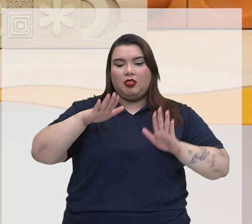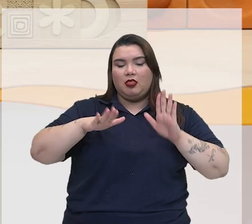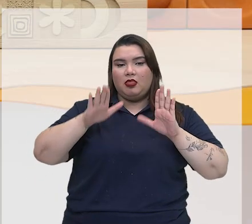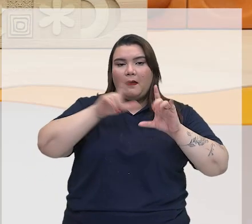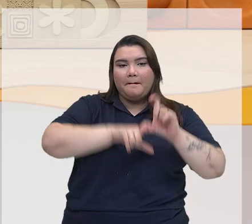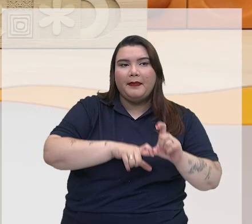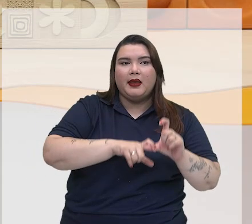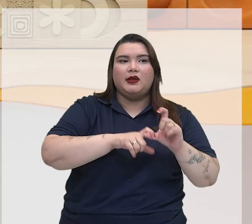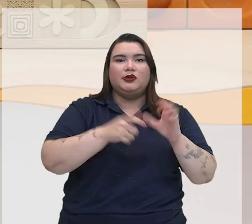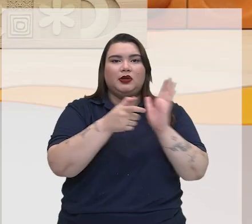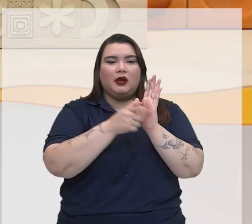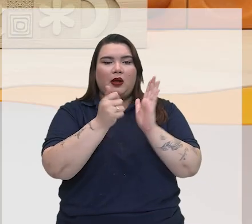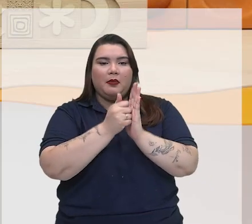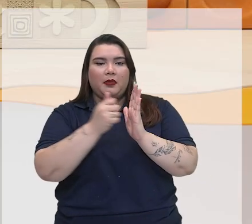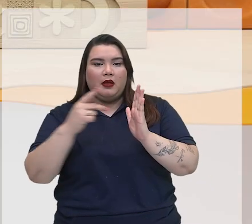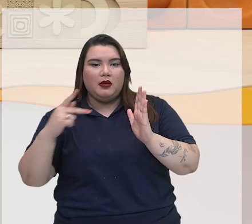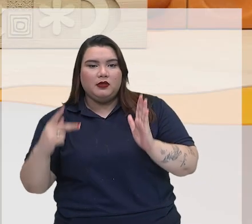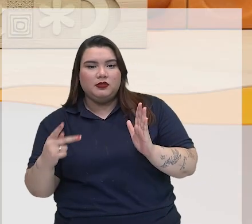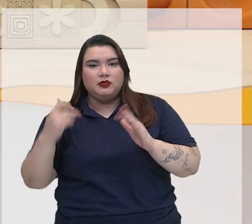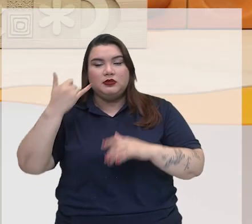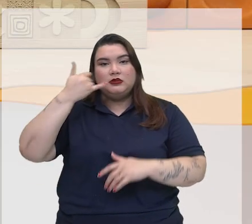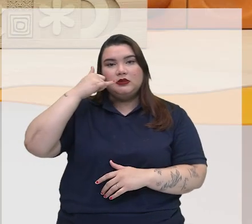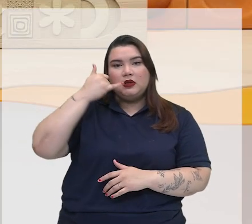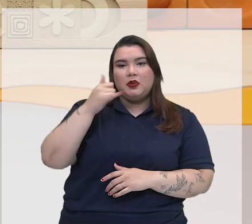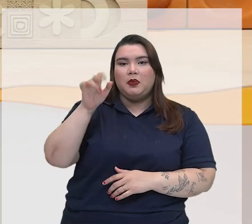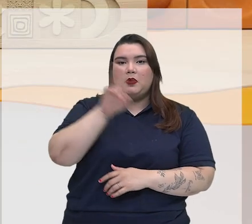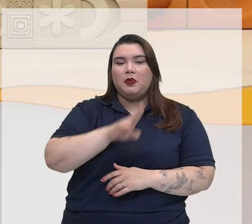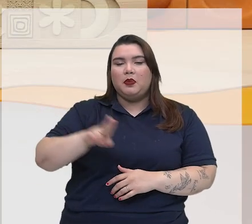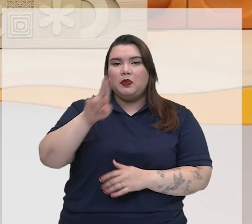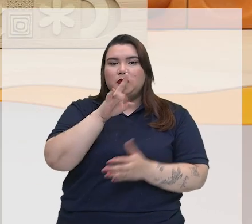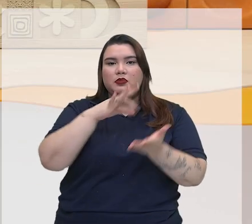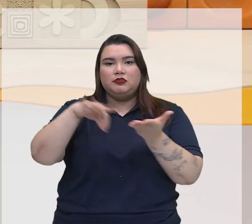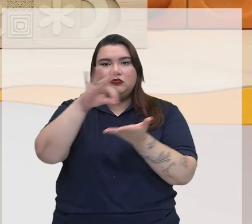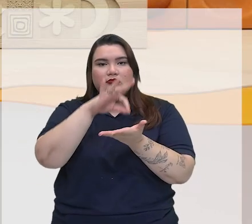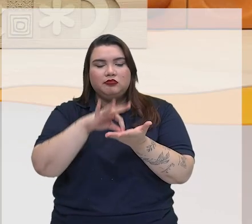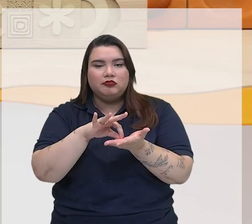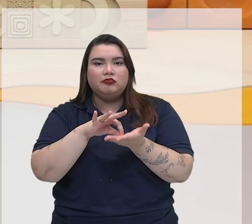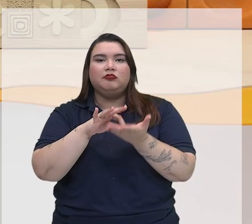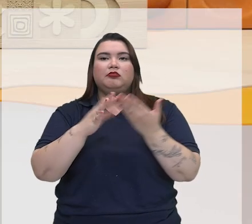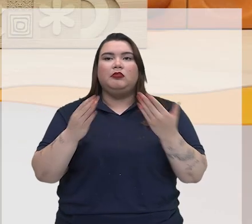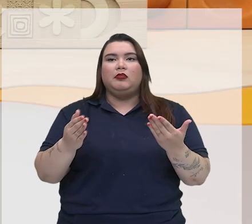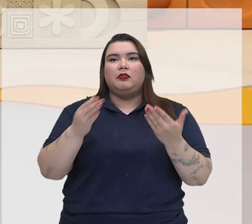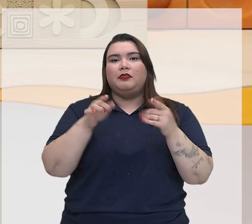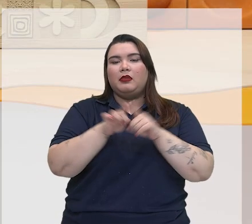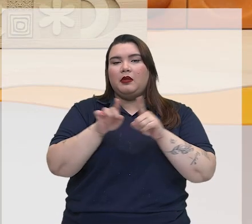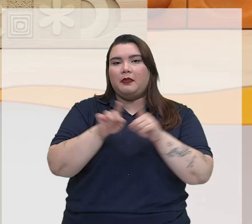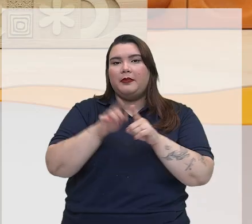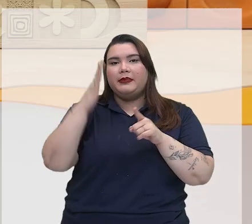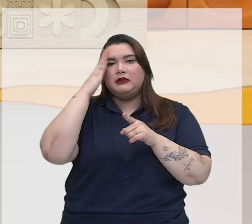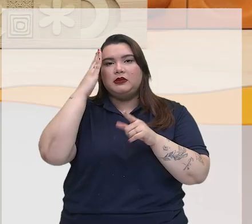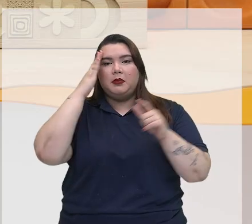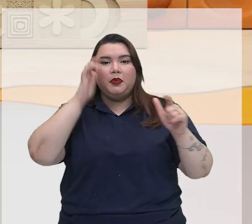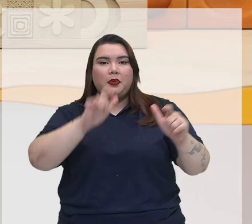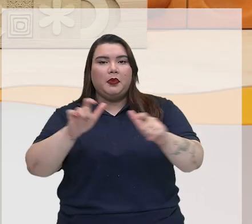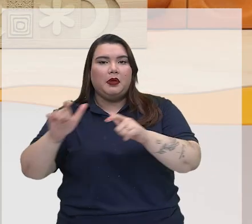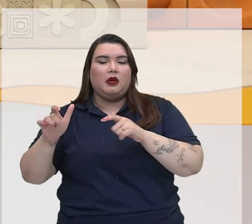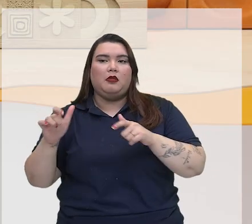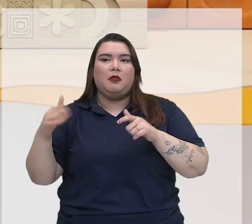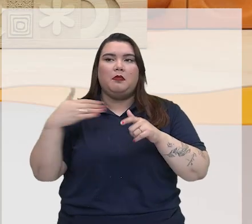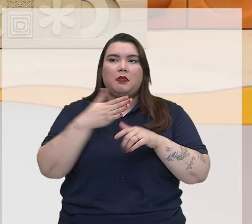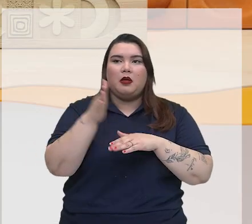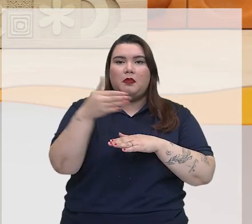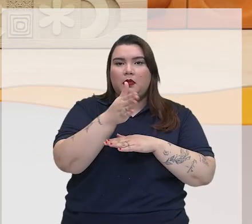de aplicativos, de celulares, com uso de GPS, de mapas digitais, para nos orientarmos. Mas